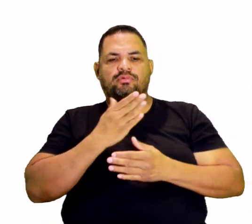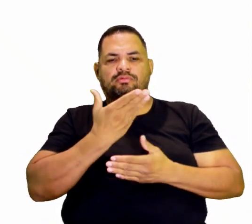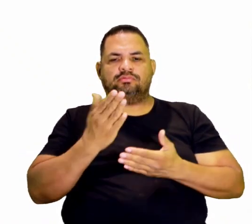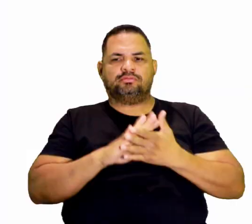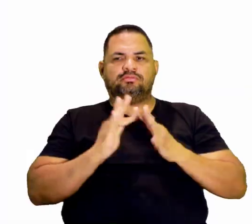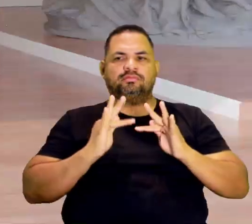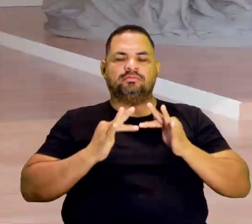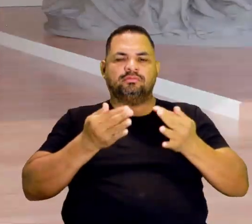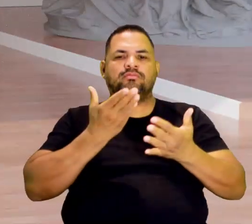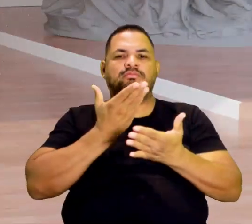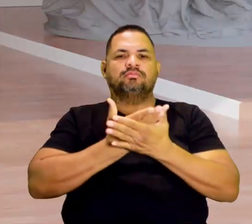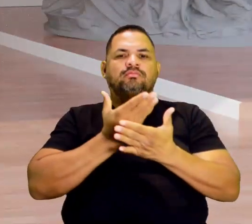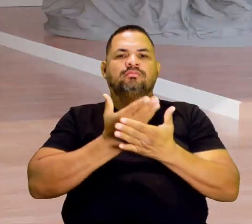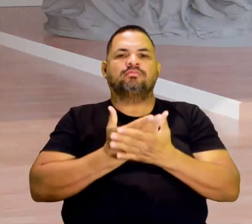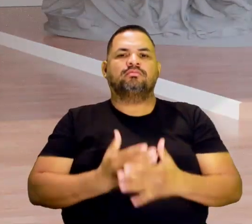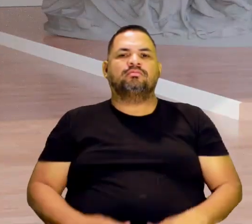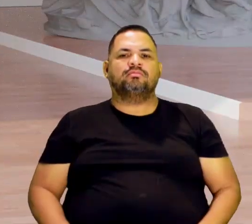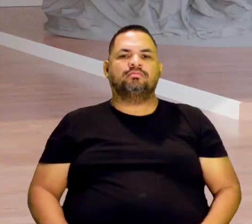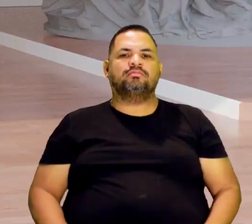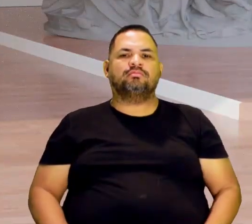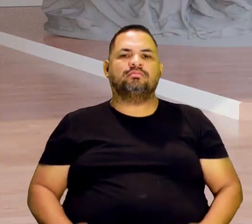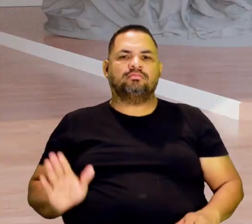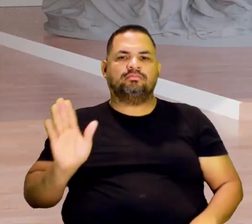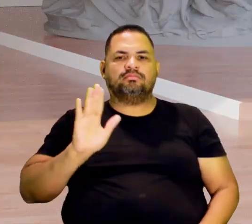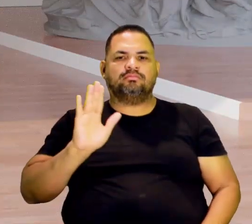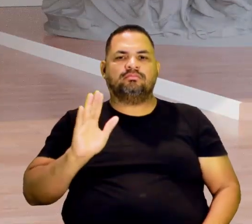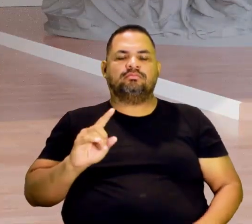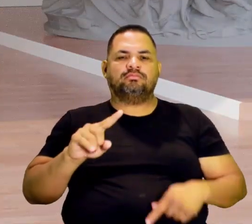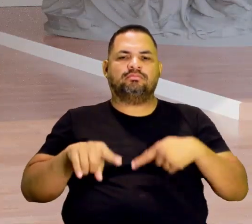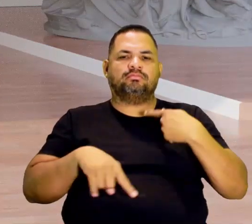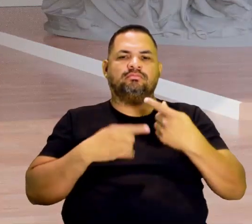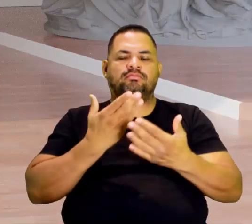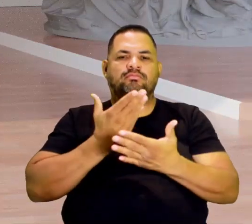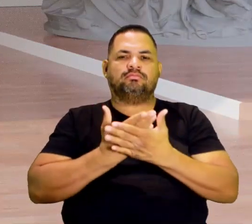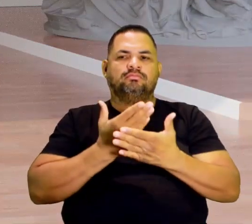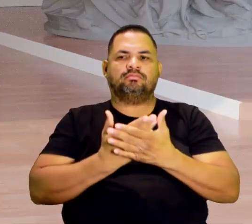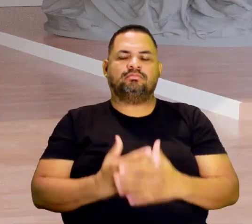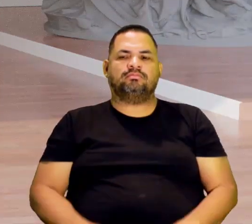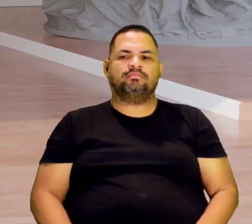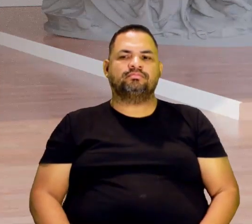chegamos aqui ao final da nossa aula. Tchau, até a próxima aula.